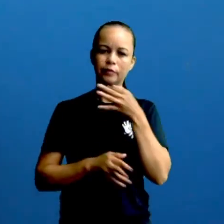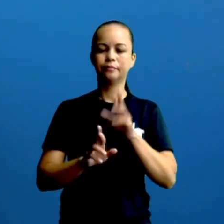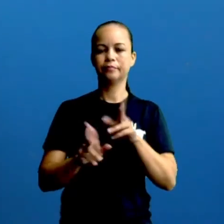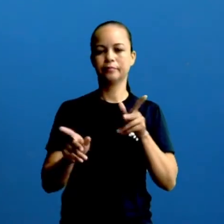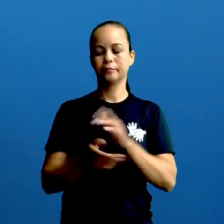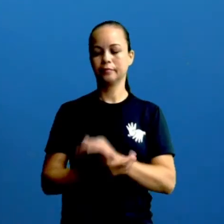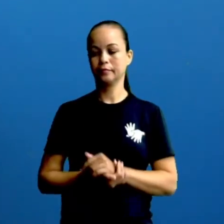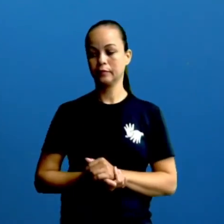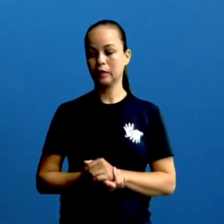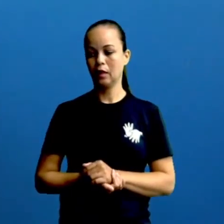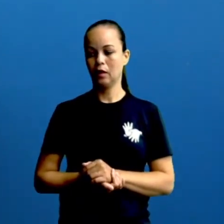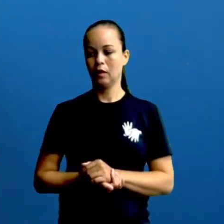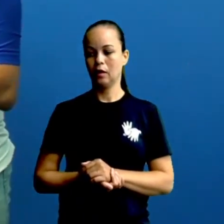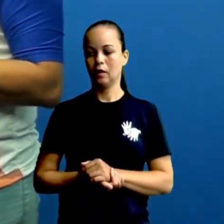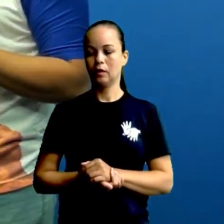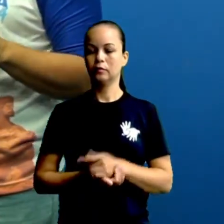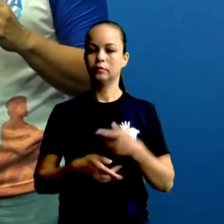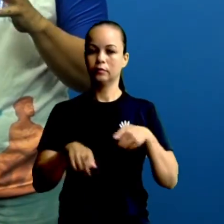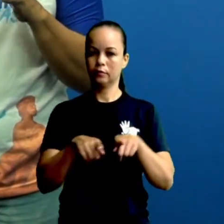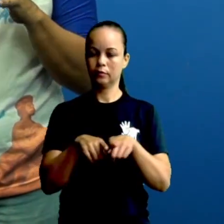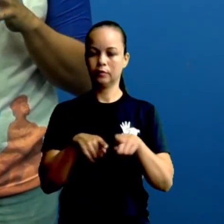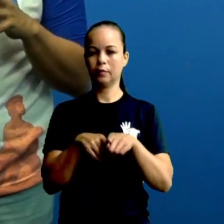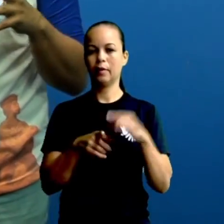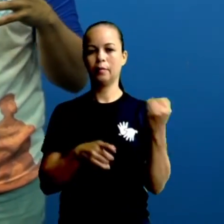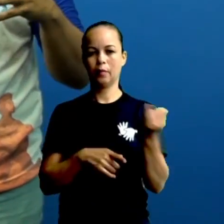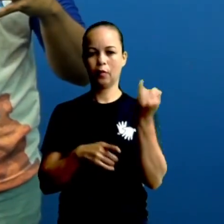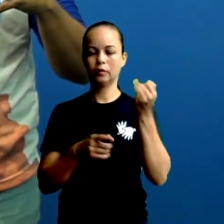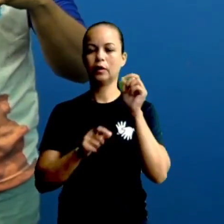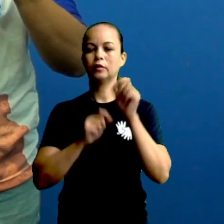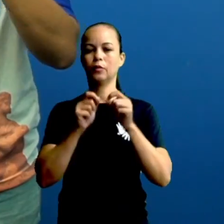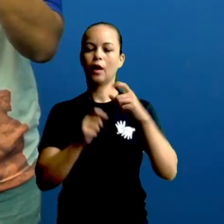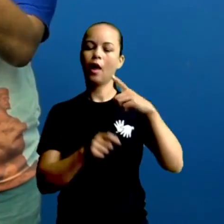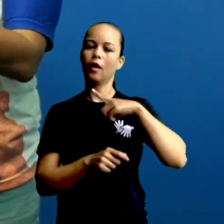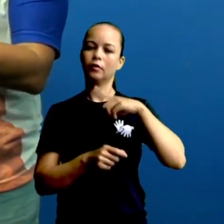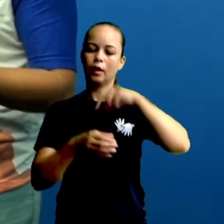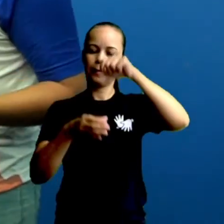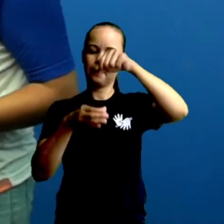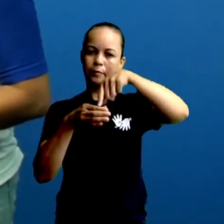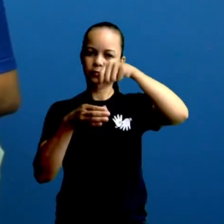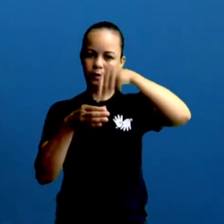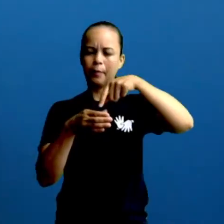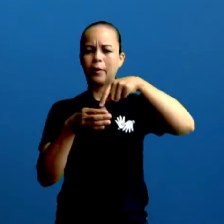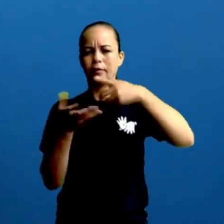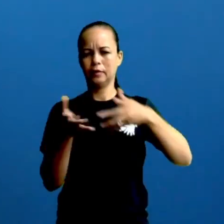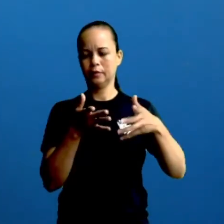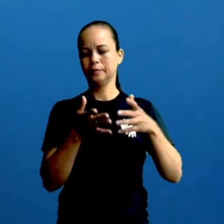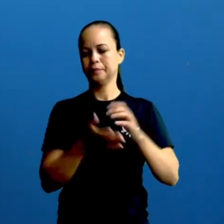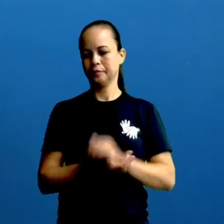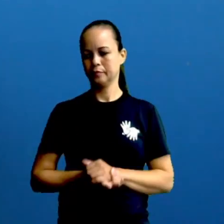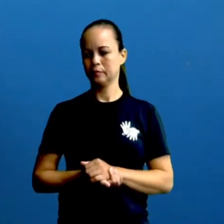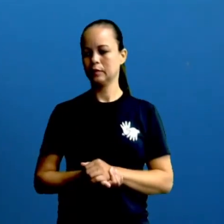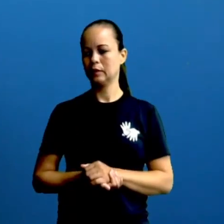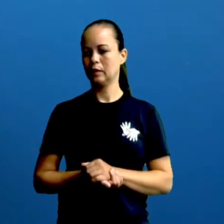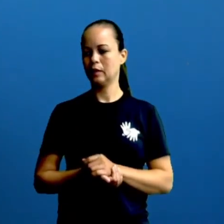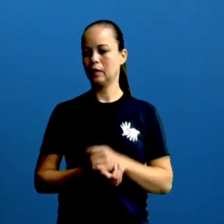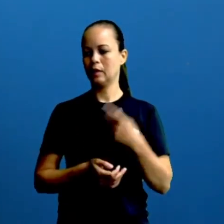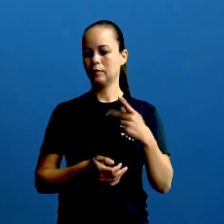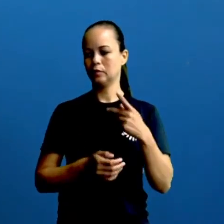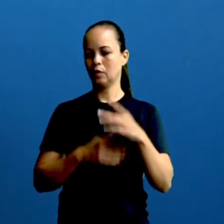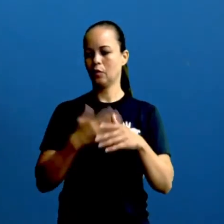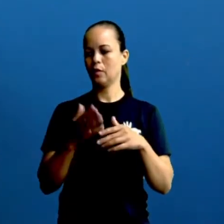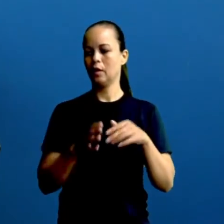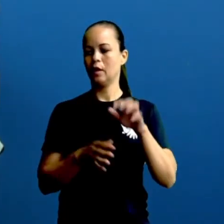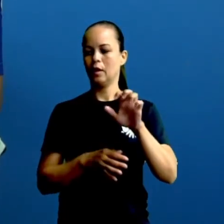coisa que é importante, possui semente. Elas são espermatófitas, tá? E com